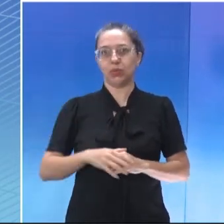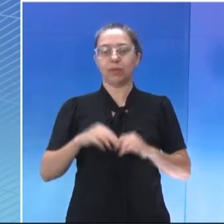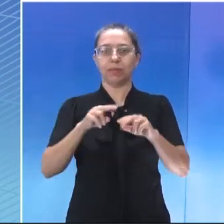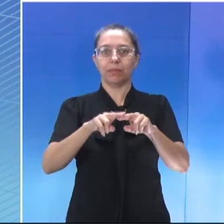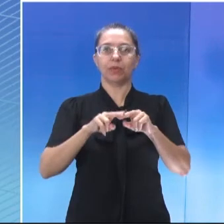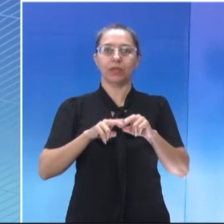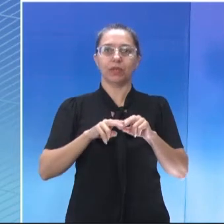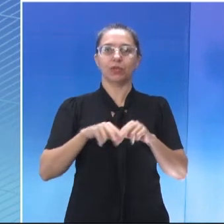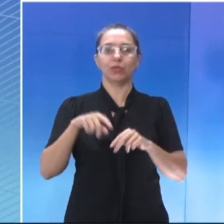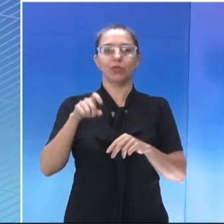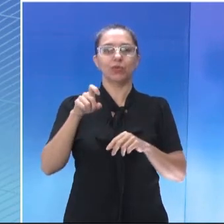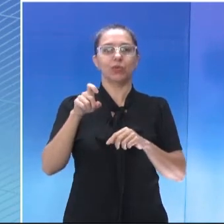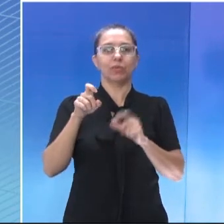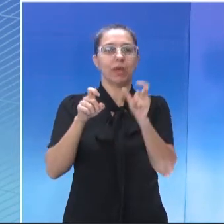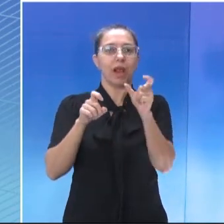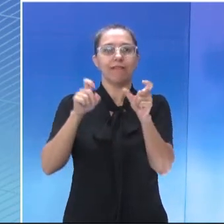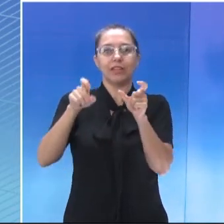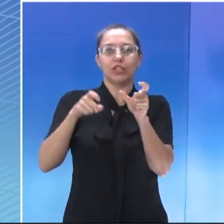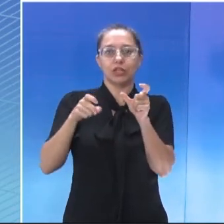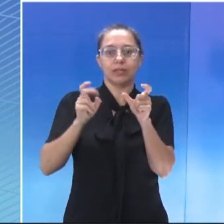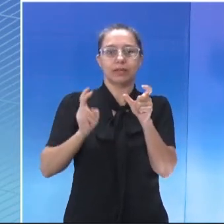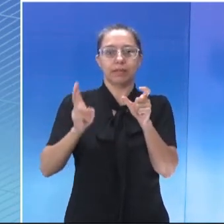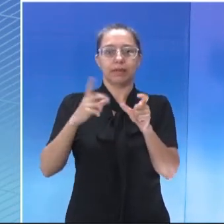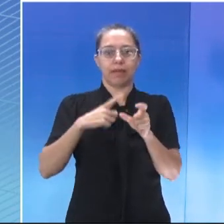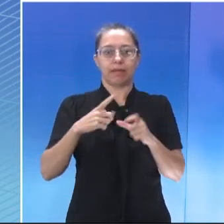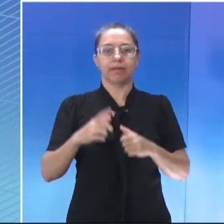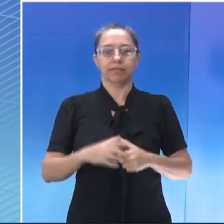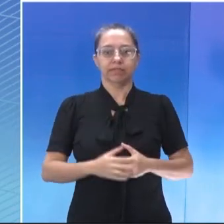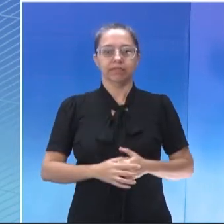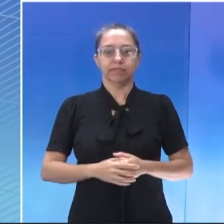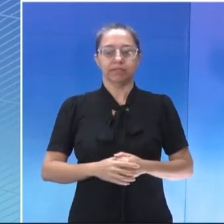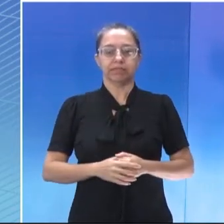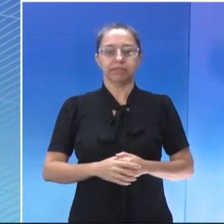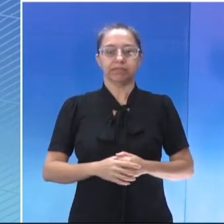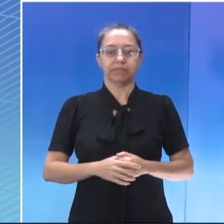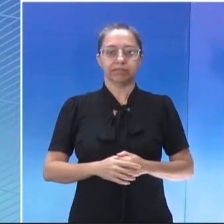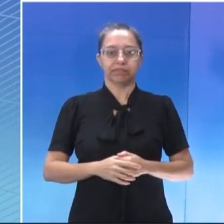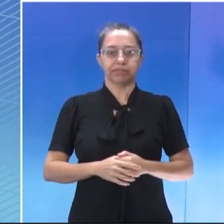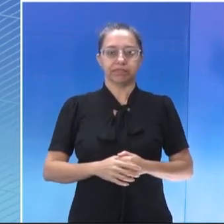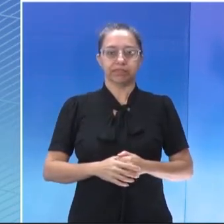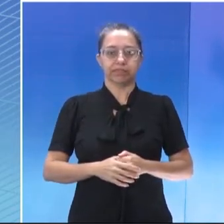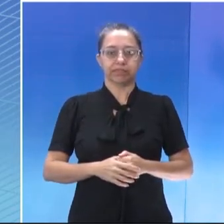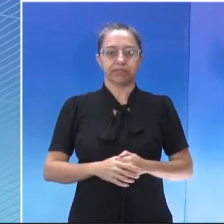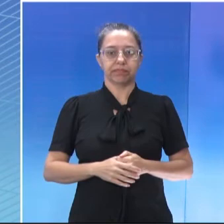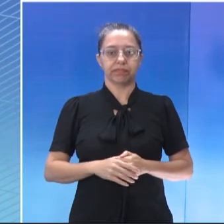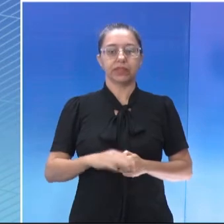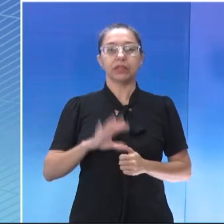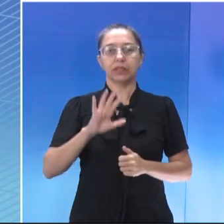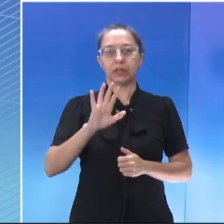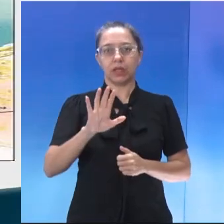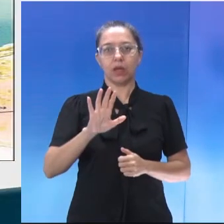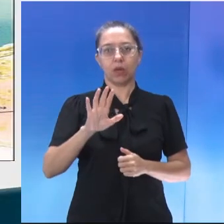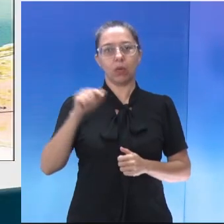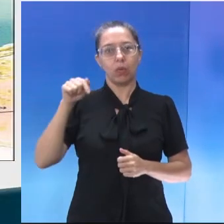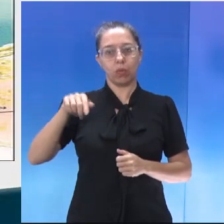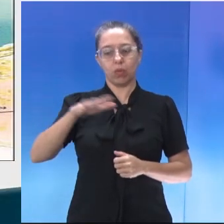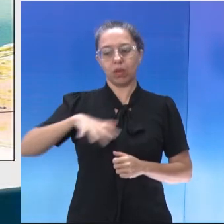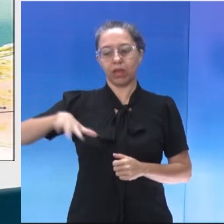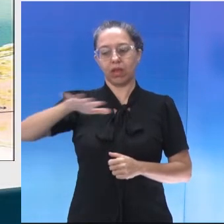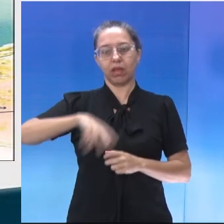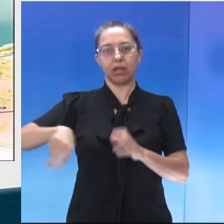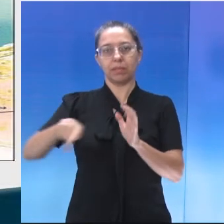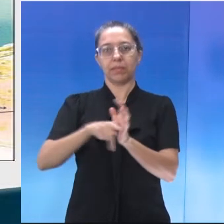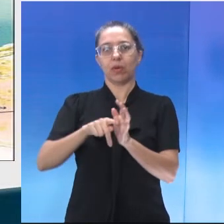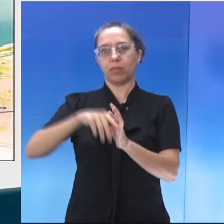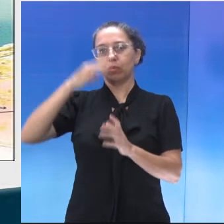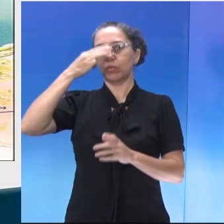o X, né? Que as civilizações antigas deles, né, tinham o X na sua linguagem. Então, vamos dar uma olhada aí. O que